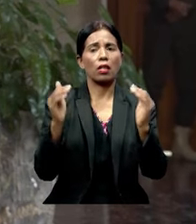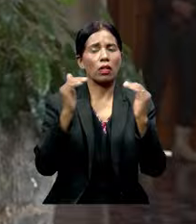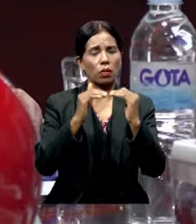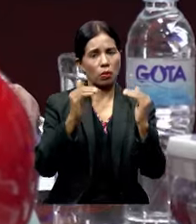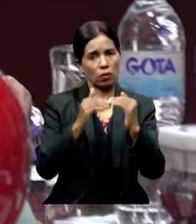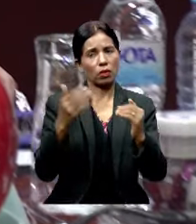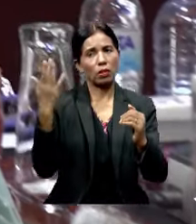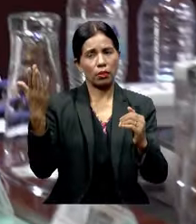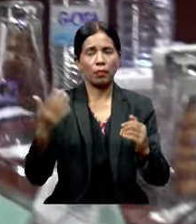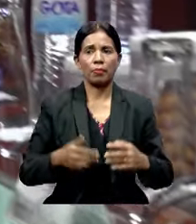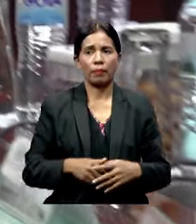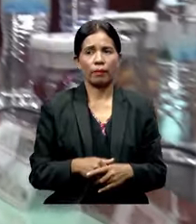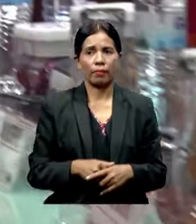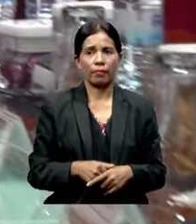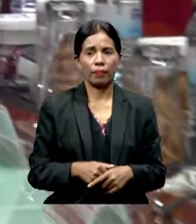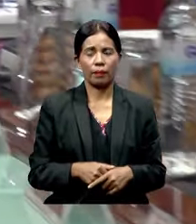refere